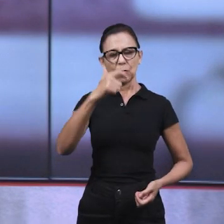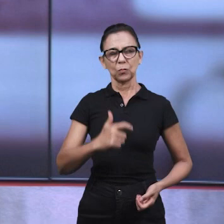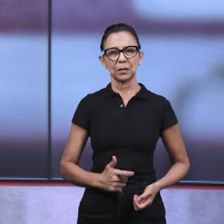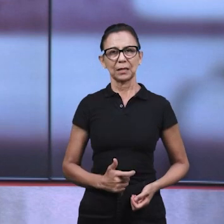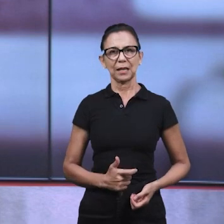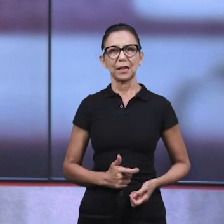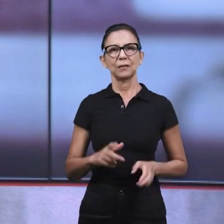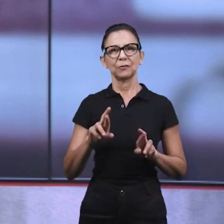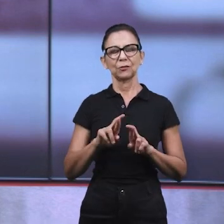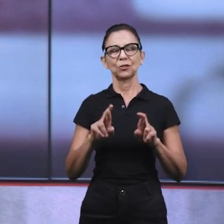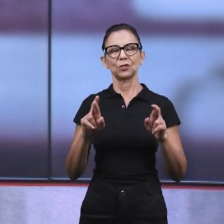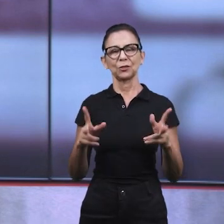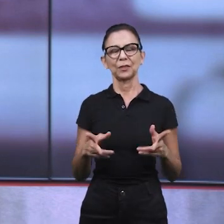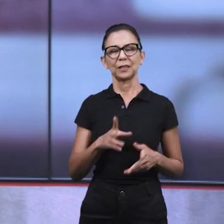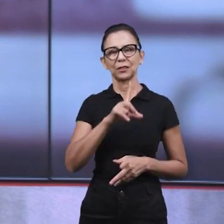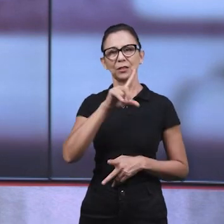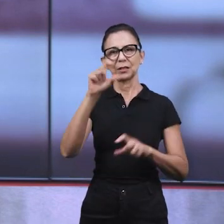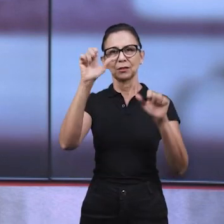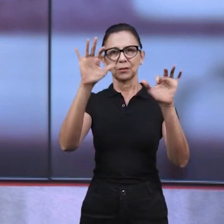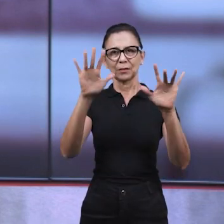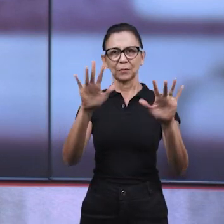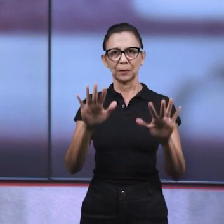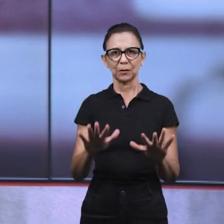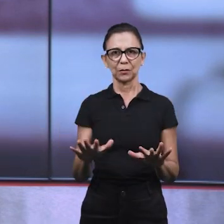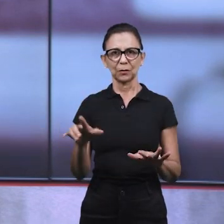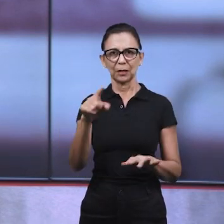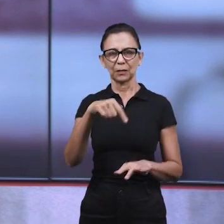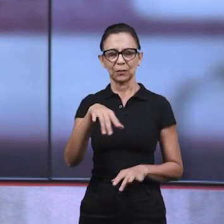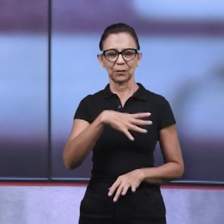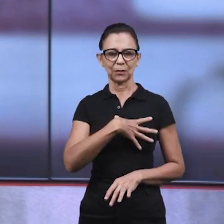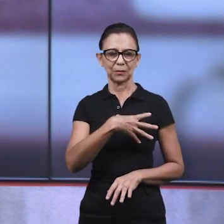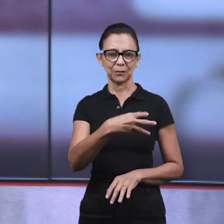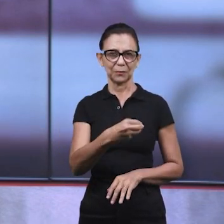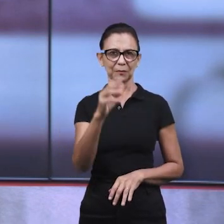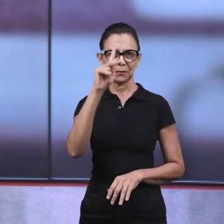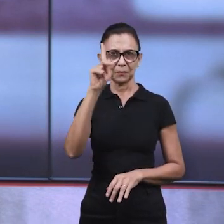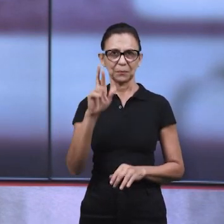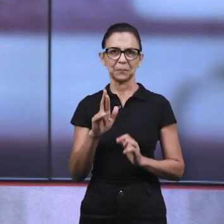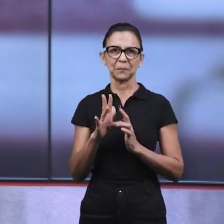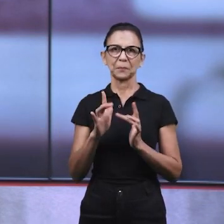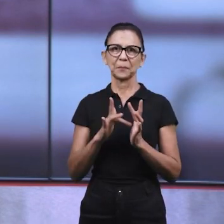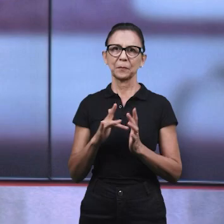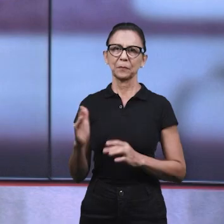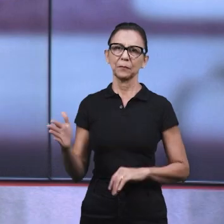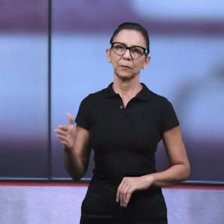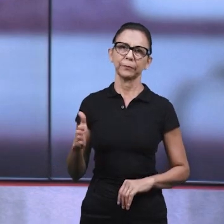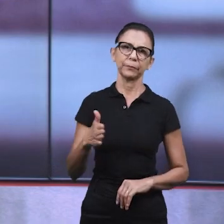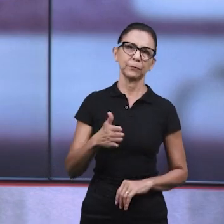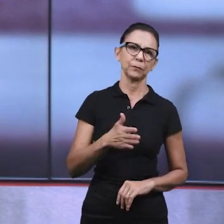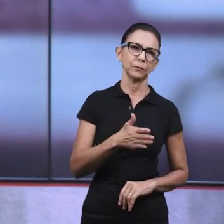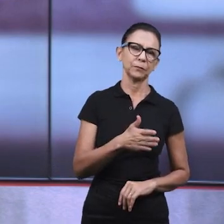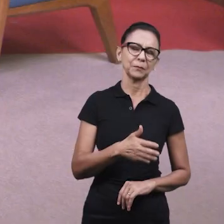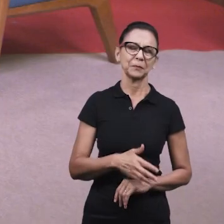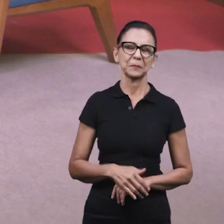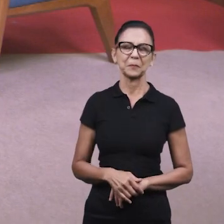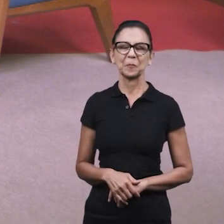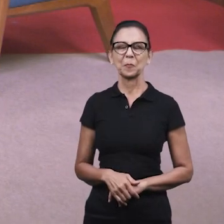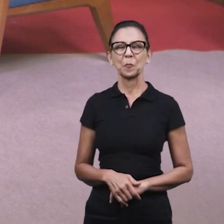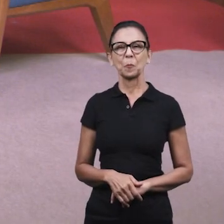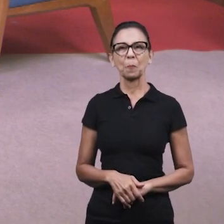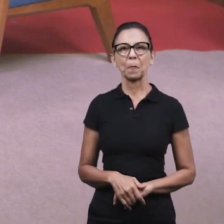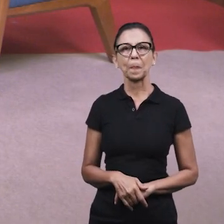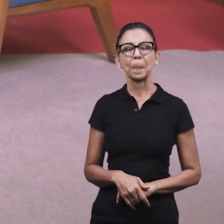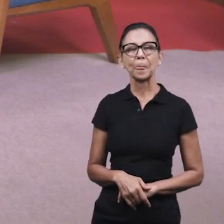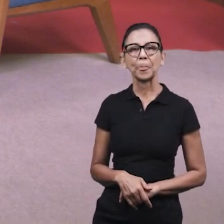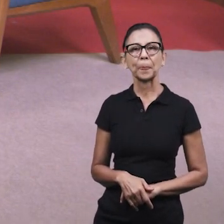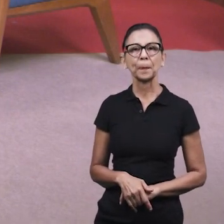ser fontes, mananciais de bênçãos para os nossos filhos. A paz do Senhor Jesus.